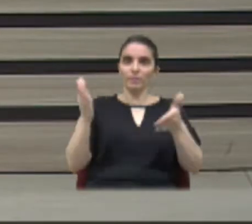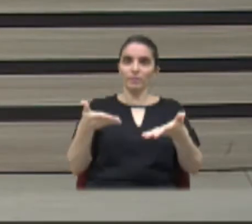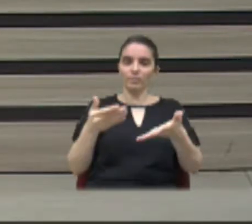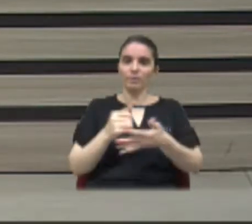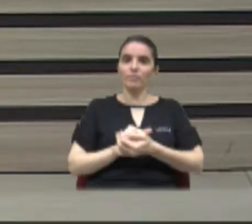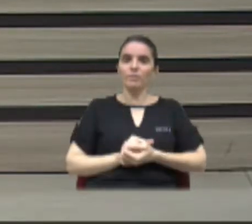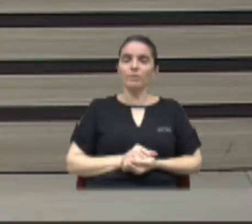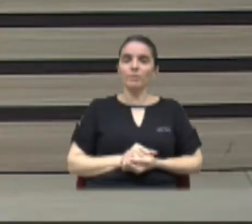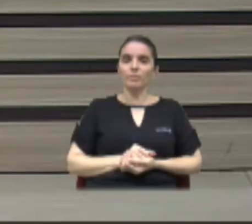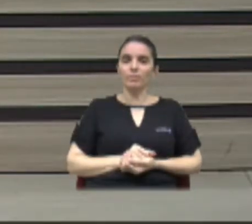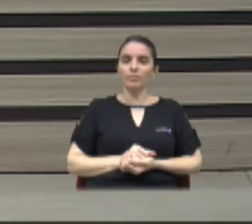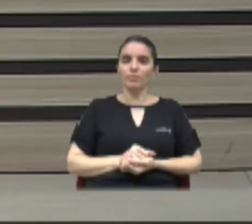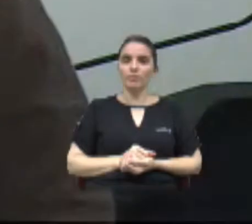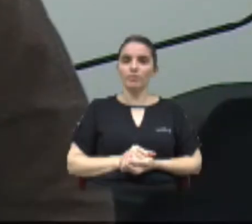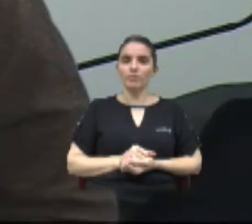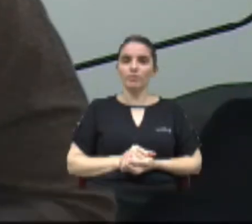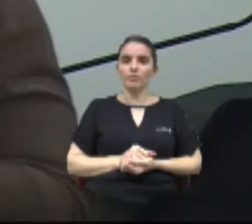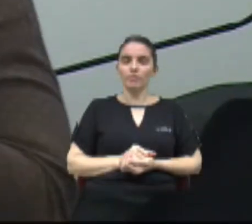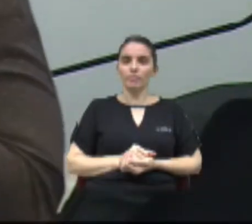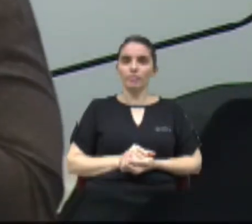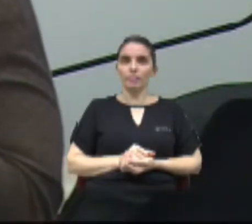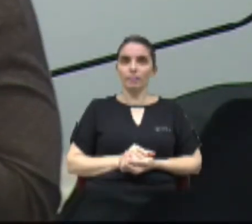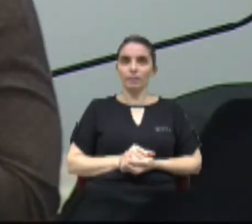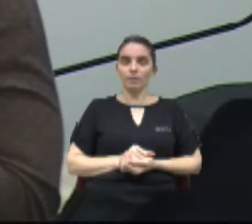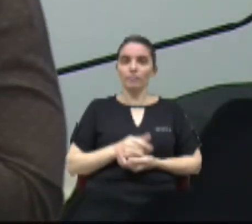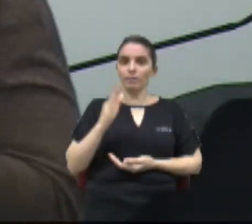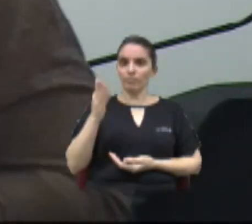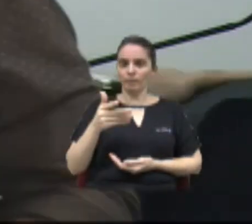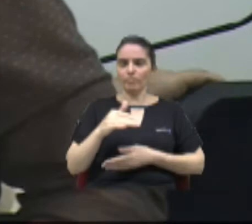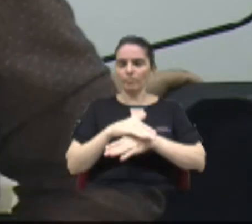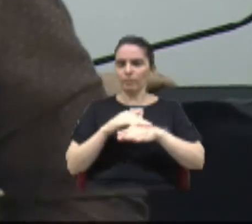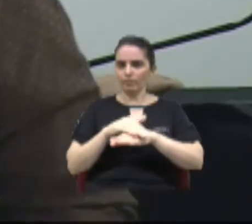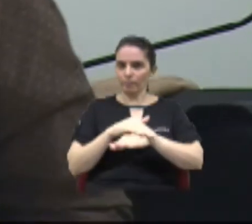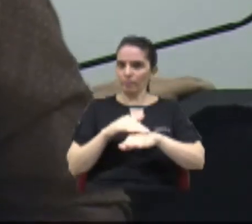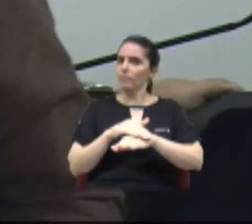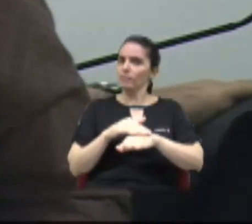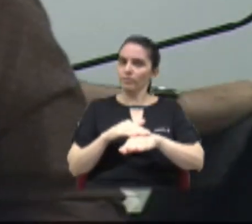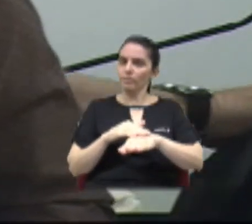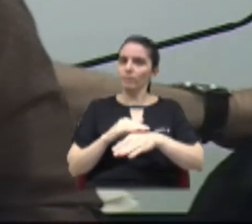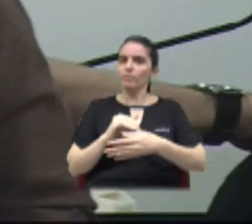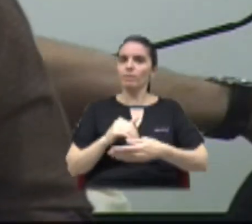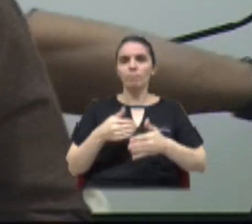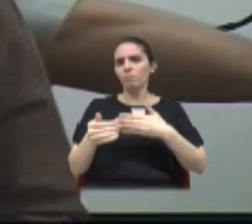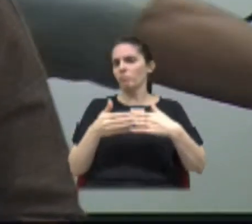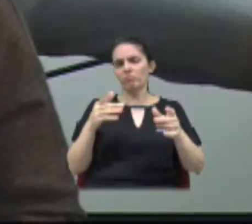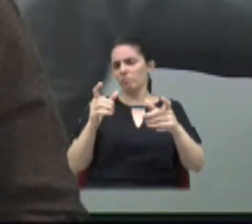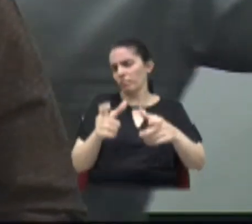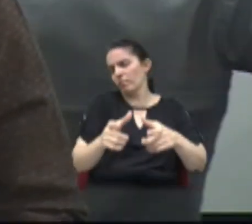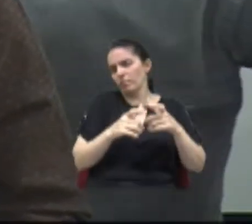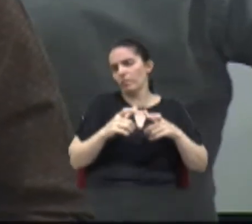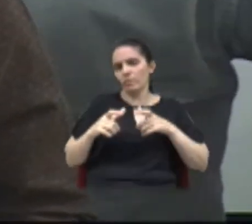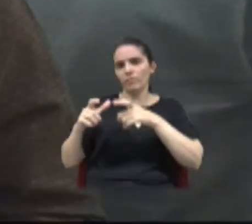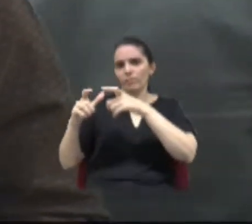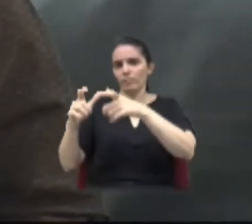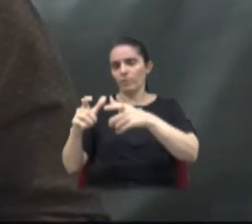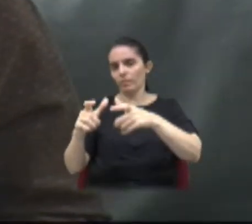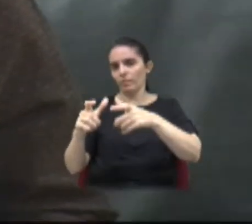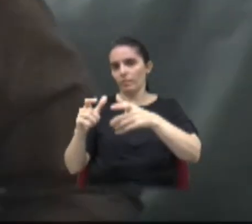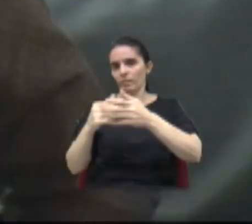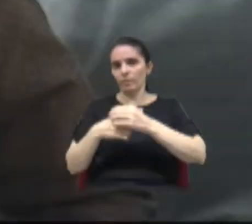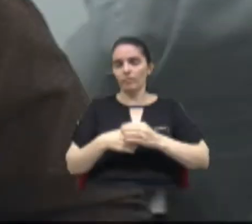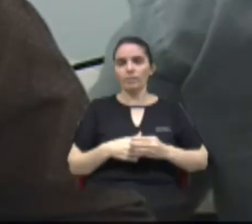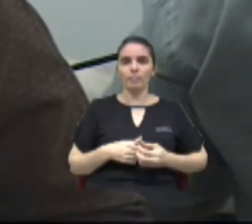parabenizar os vereadores que contribuíram com essa propositura que o vereador Mir colocou, porque faz com que